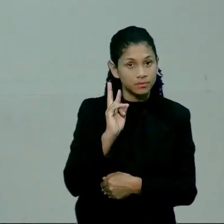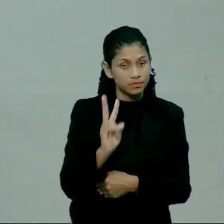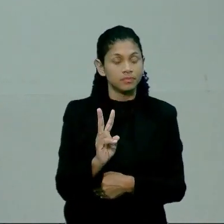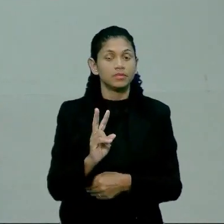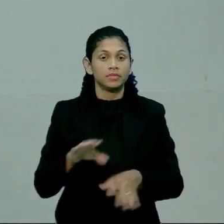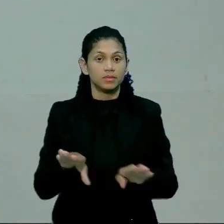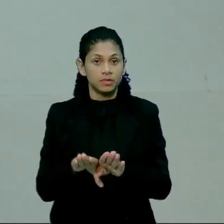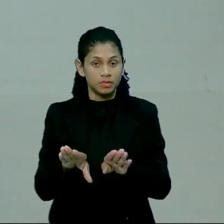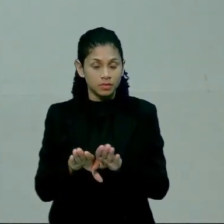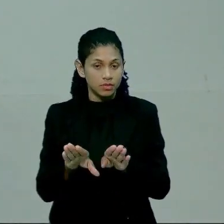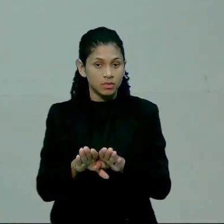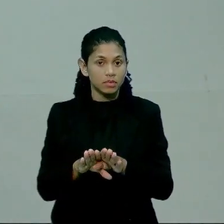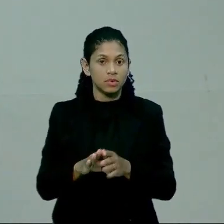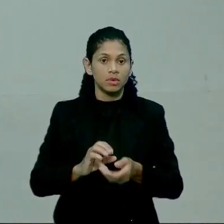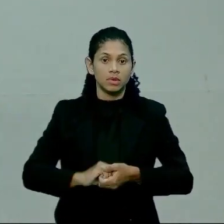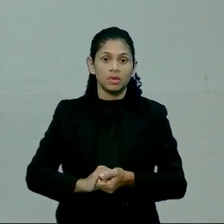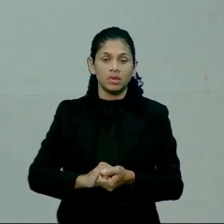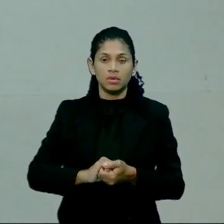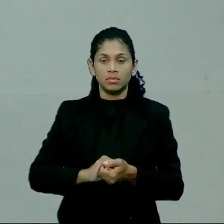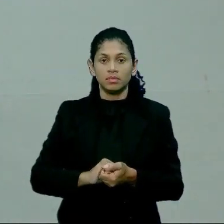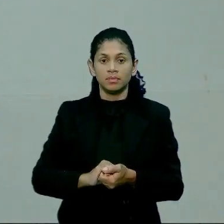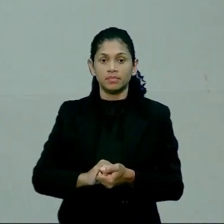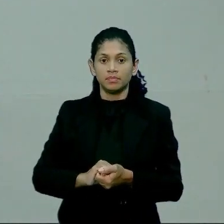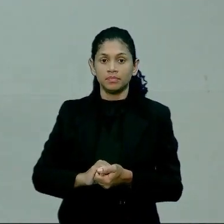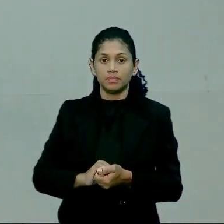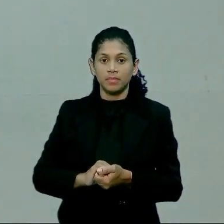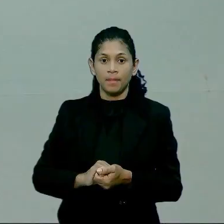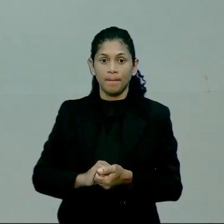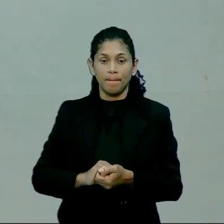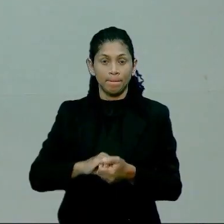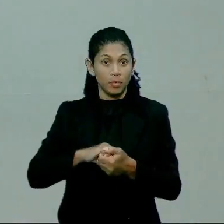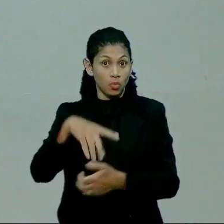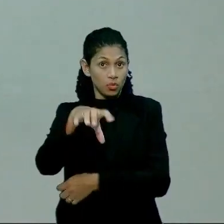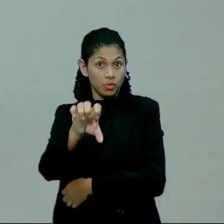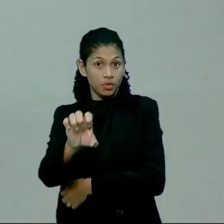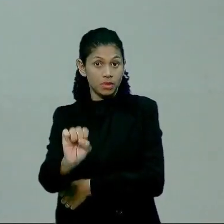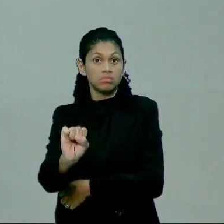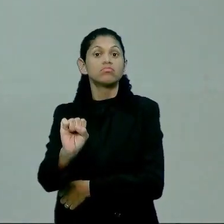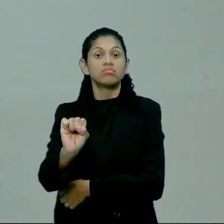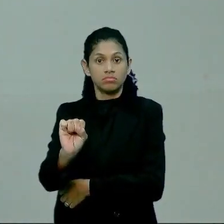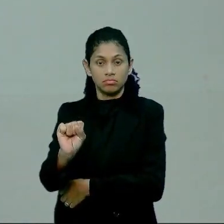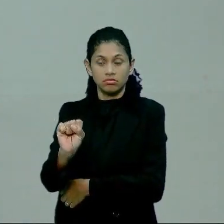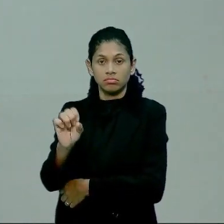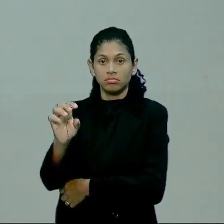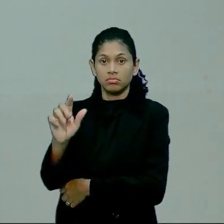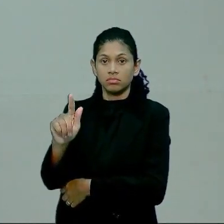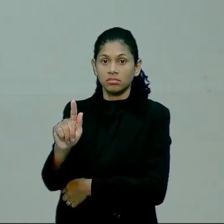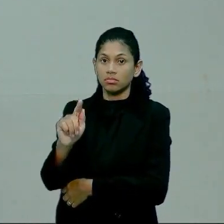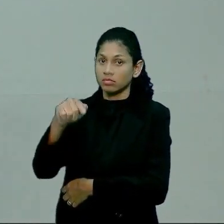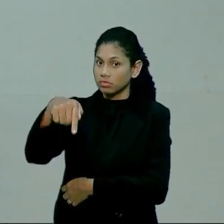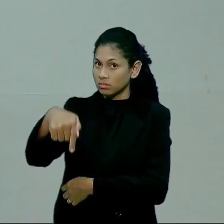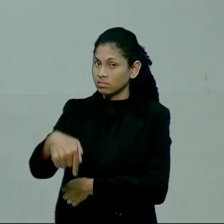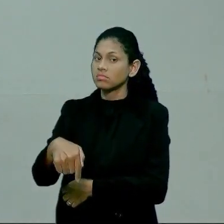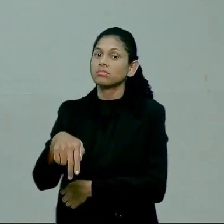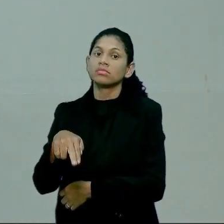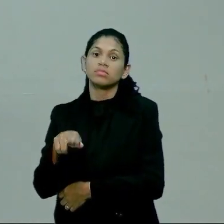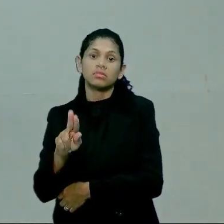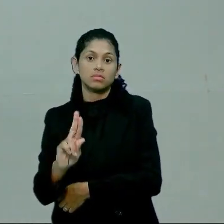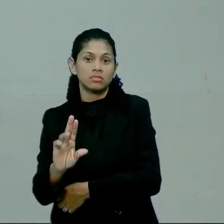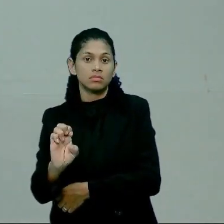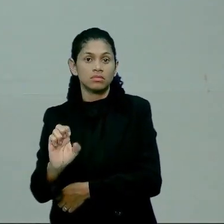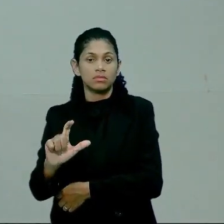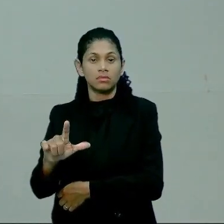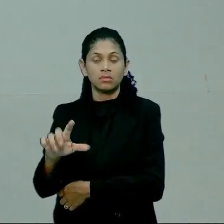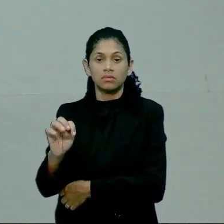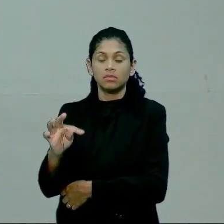voltada, direcionada, né, para o sistema locomotor, que seria esqueleto, de forma geral, né, o sistema esquelético, e muscular, essa junção para